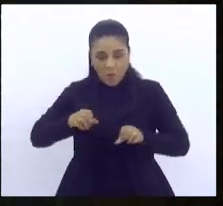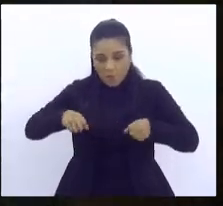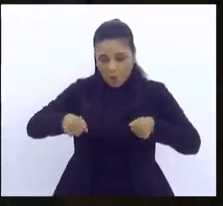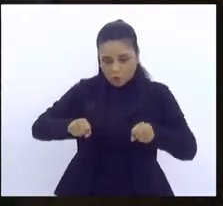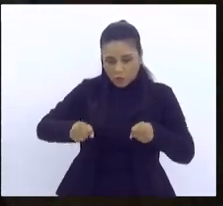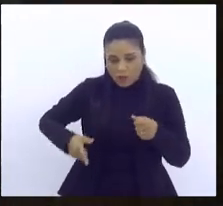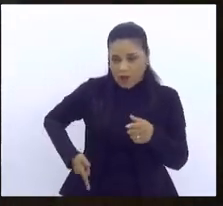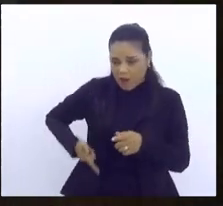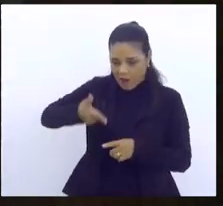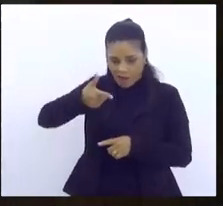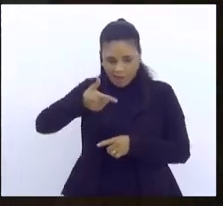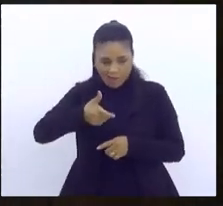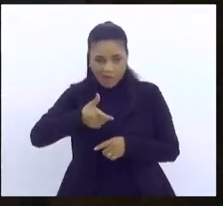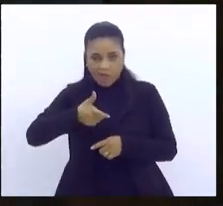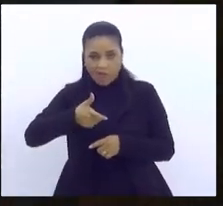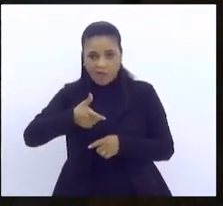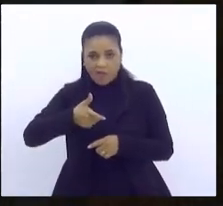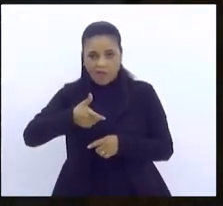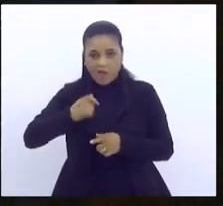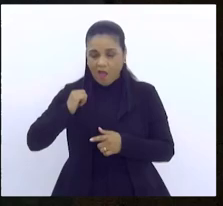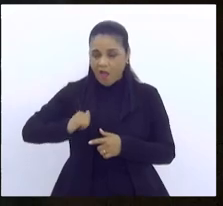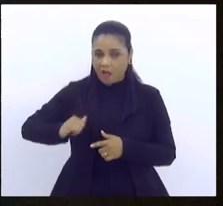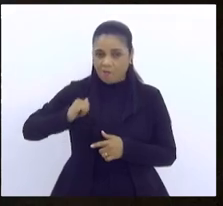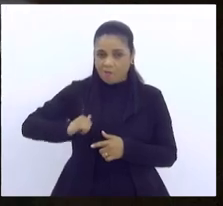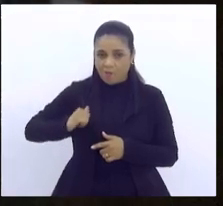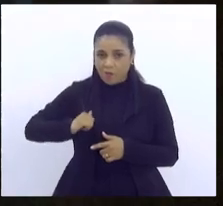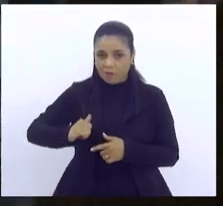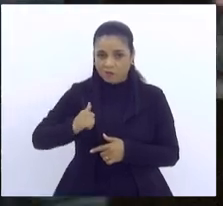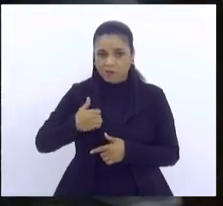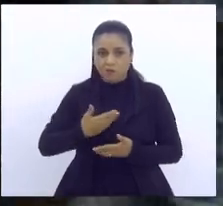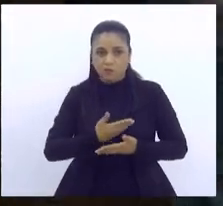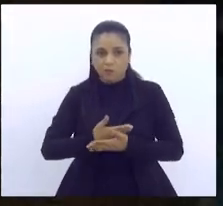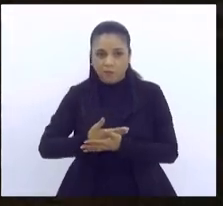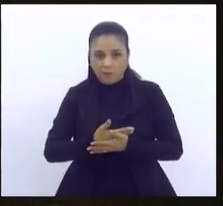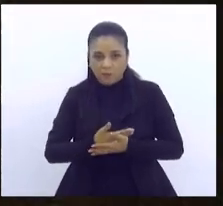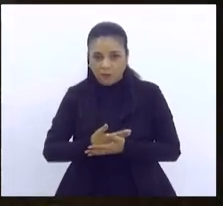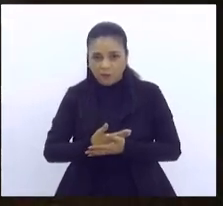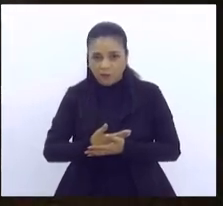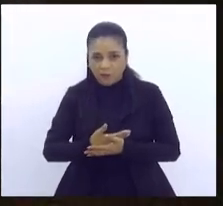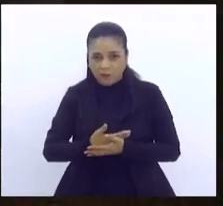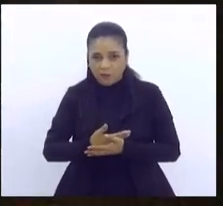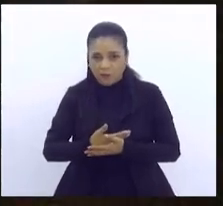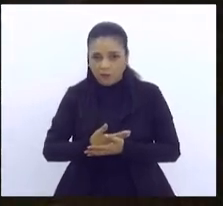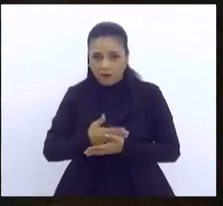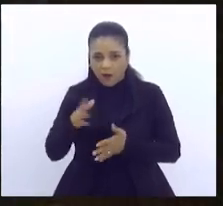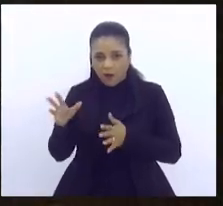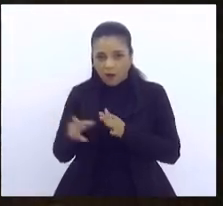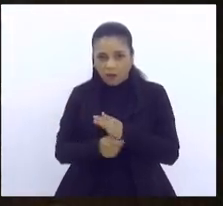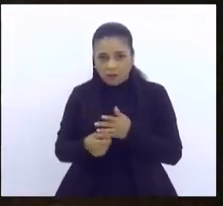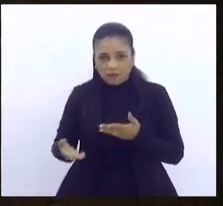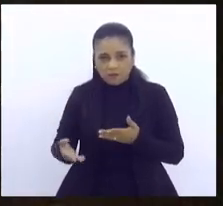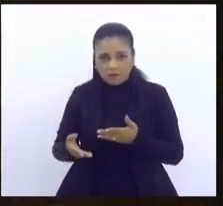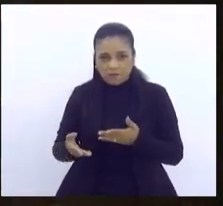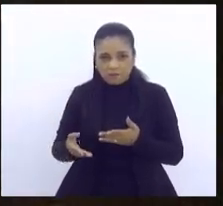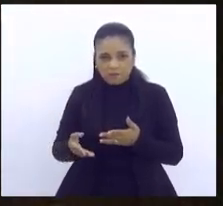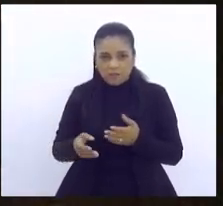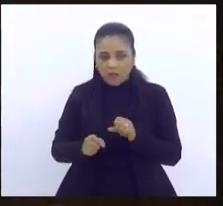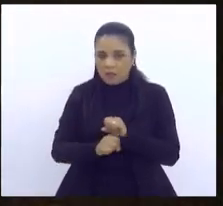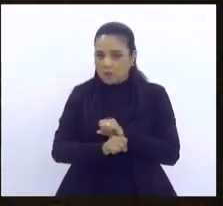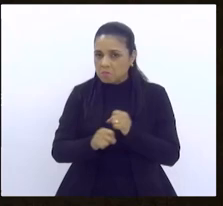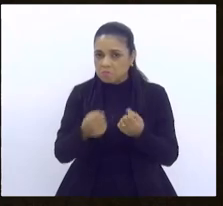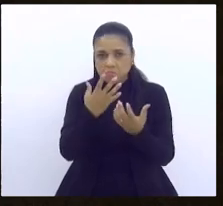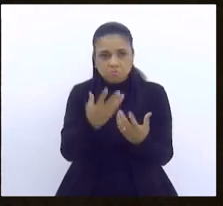armado e levar embora a bolsa do bebê, é indescritível. Ação do